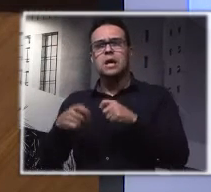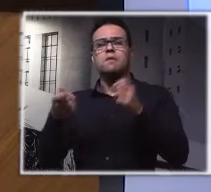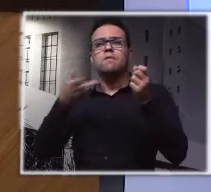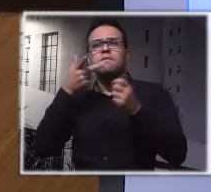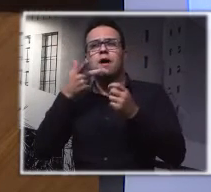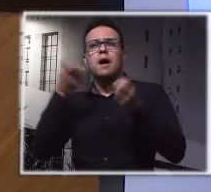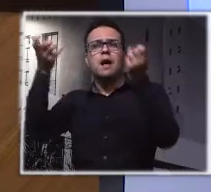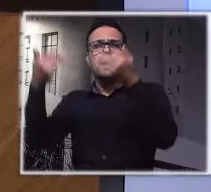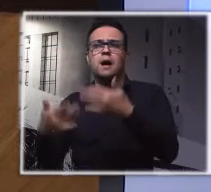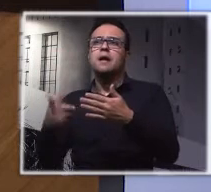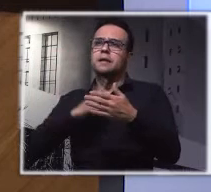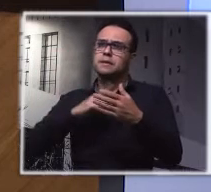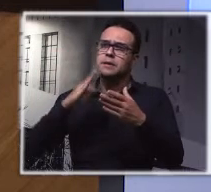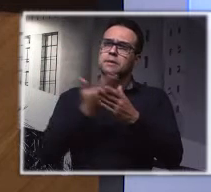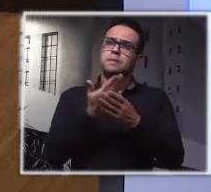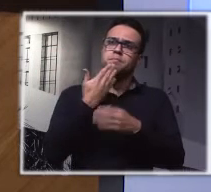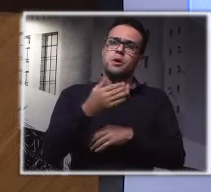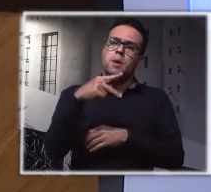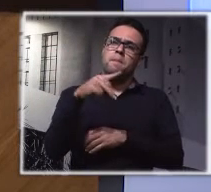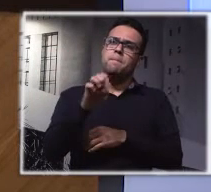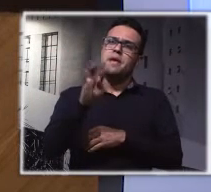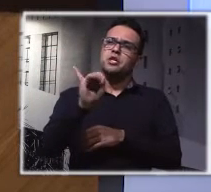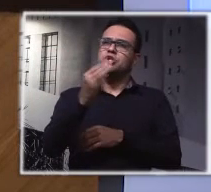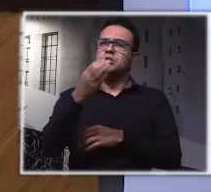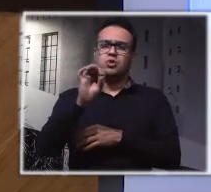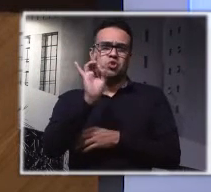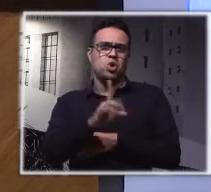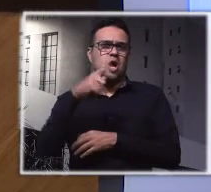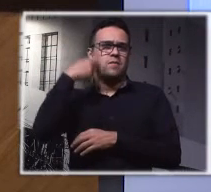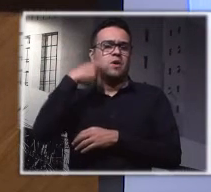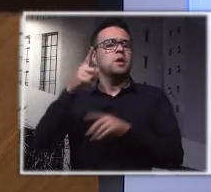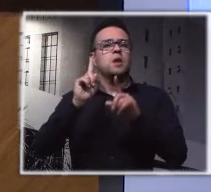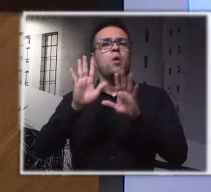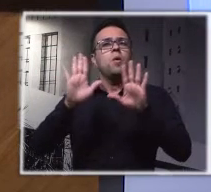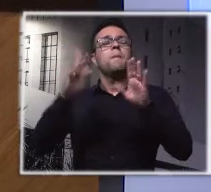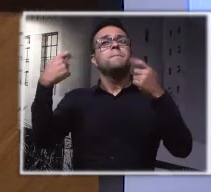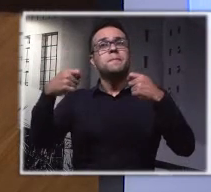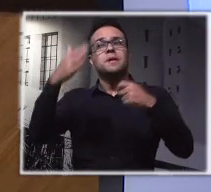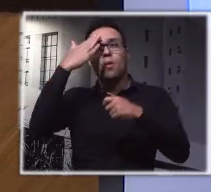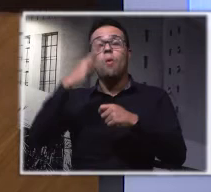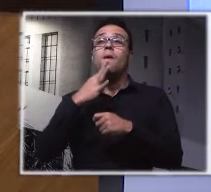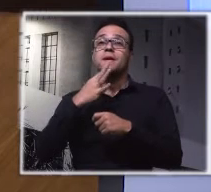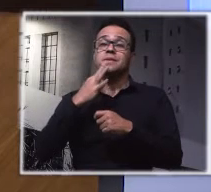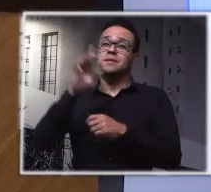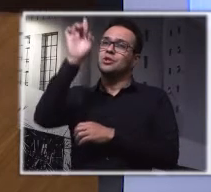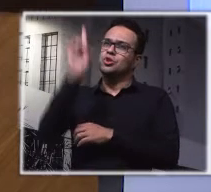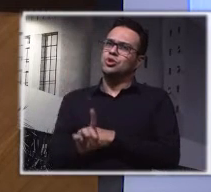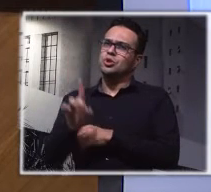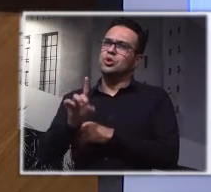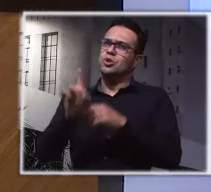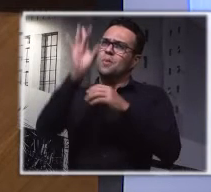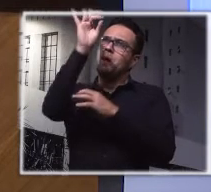chegar, trazer uma petição ao magistrado, não basta que ela tenha um advogado, é preciso que ela saiba dos seus direitos, é preciso que nós